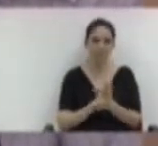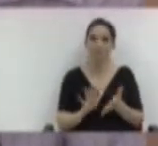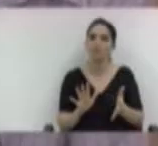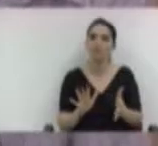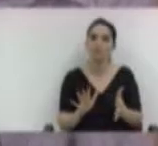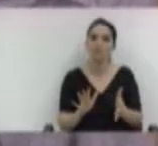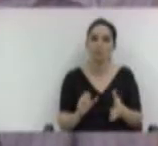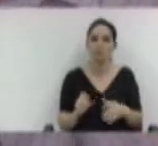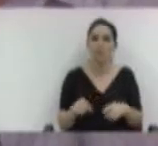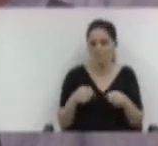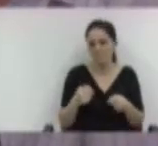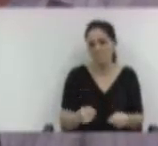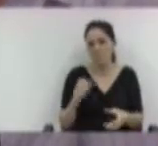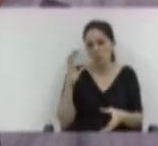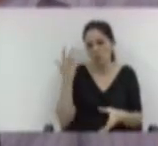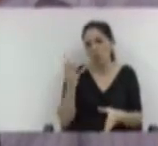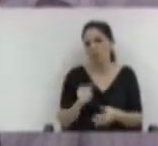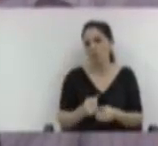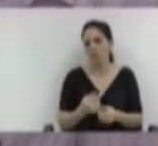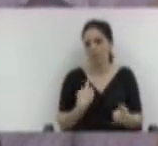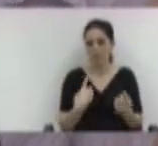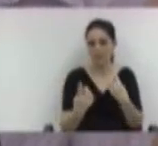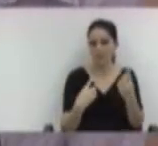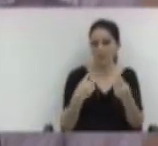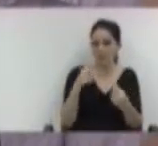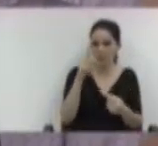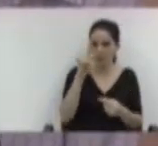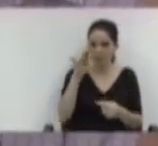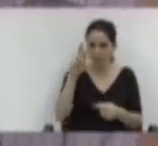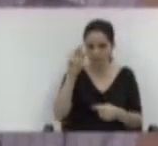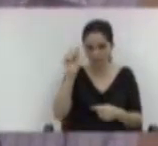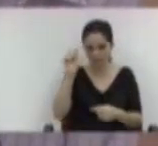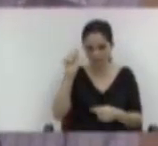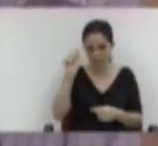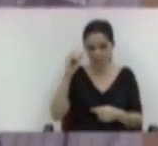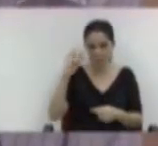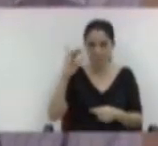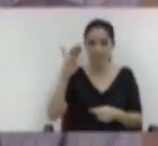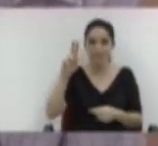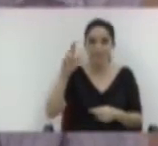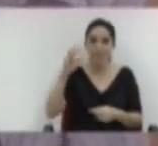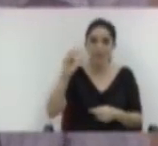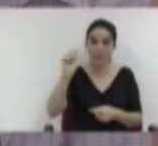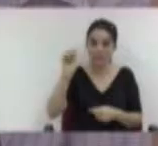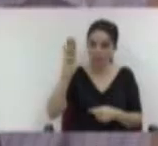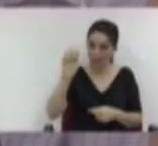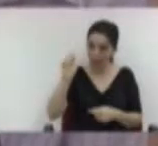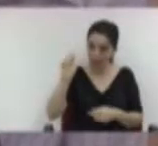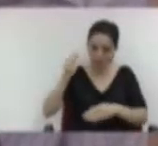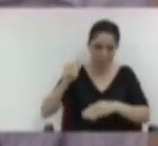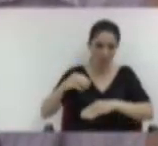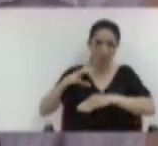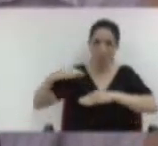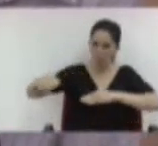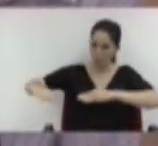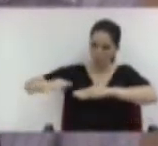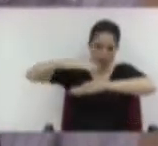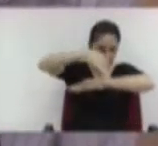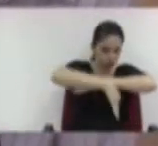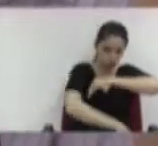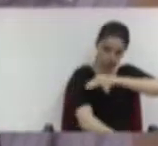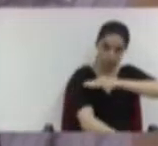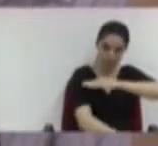fatalidade o que aconteceu ali na Avenida Piracicaba, naquele problema de ter afundado um carro. Eu também ficaria muito triste se o carro fosse